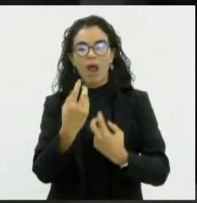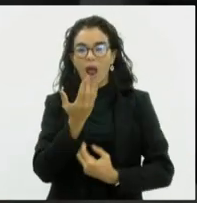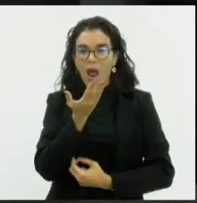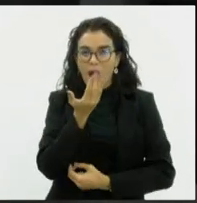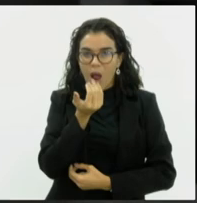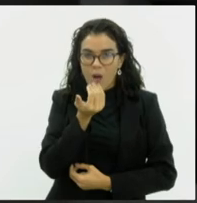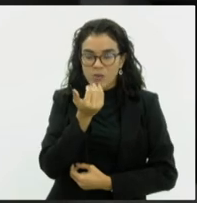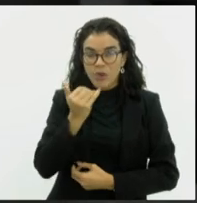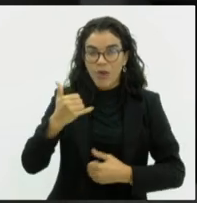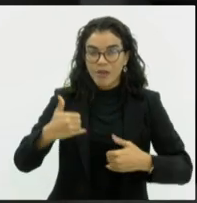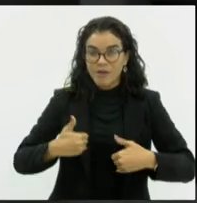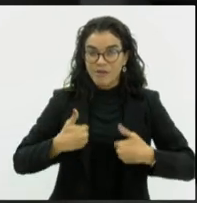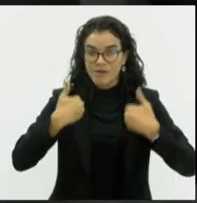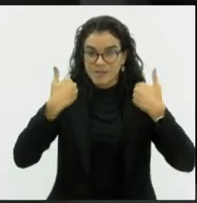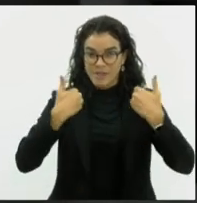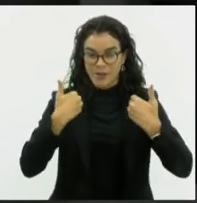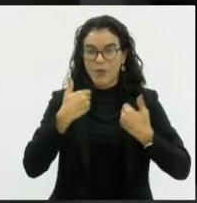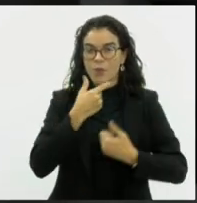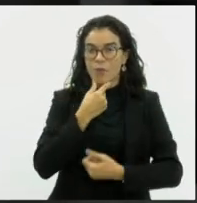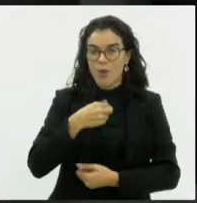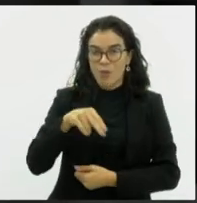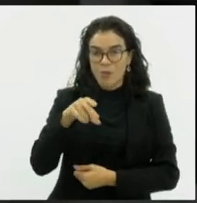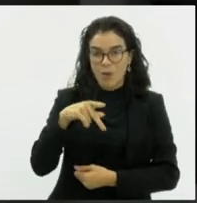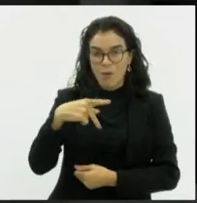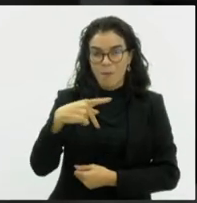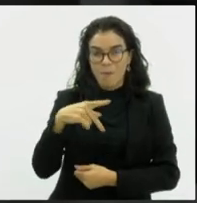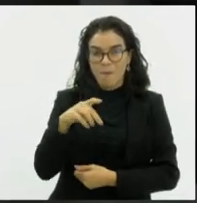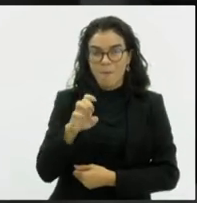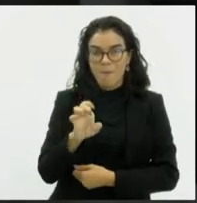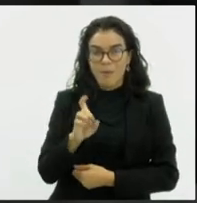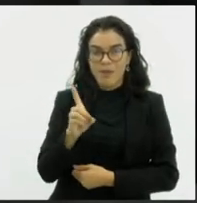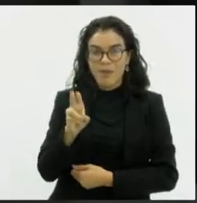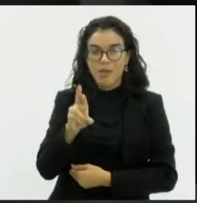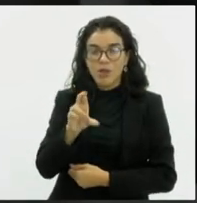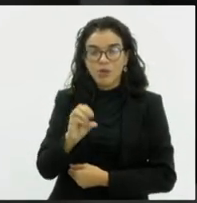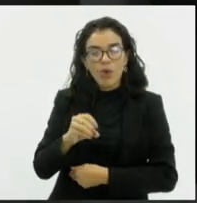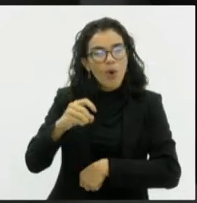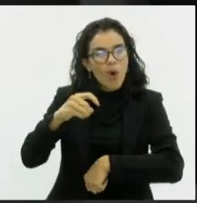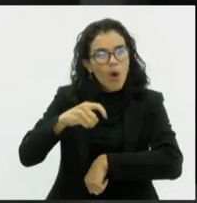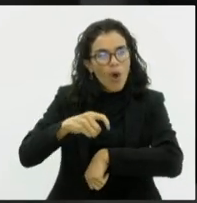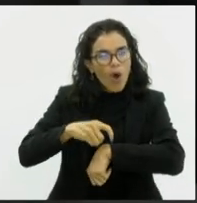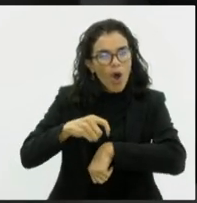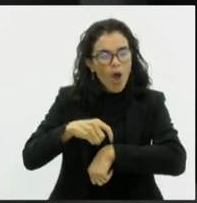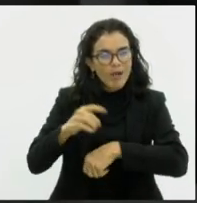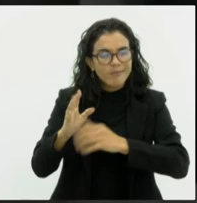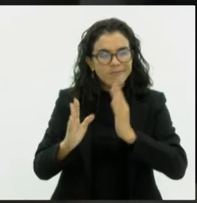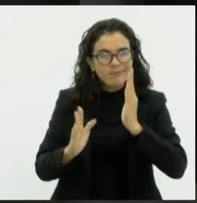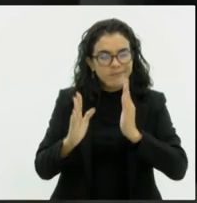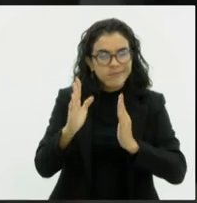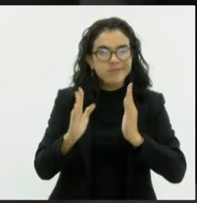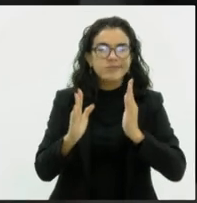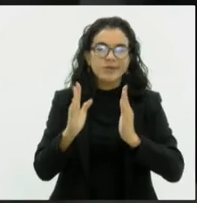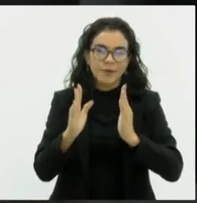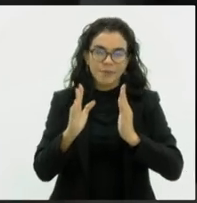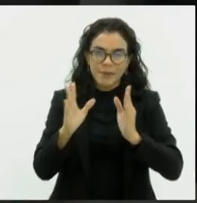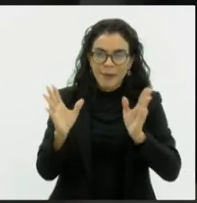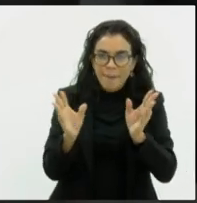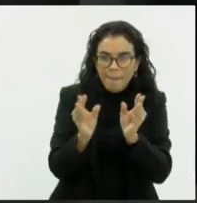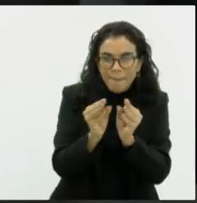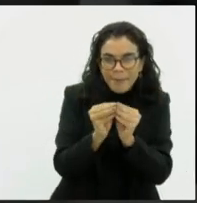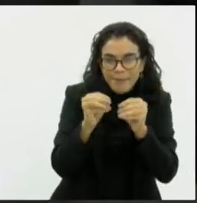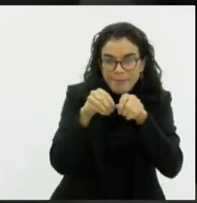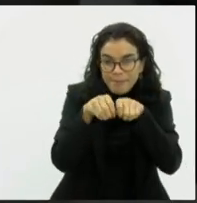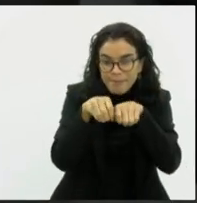o aniversário do meu irmão Pedro Brazão, né, e ali, num determinado momento, fazia aqui uma breve